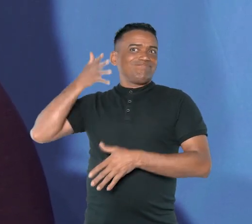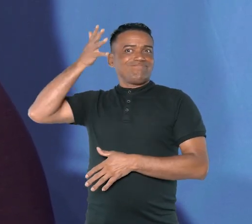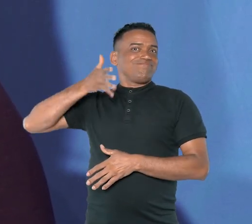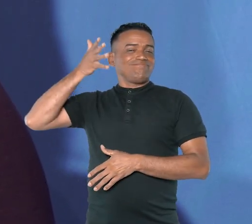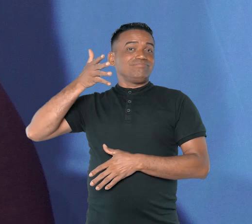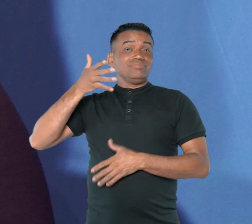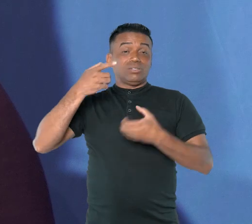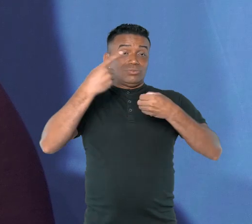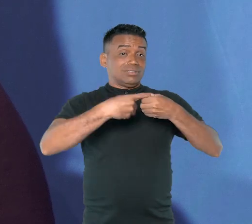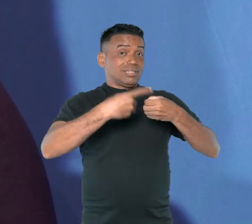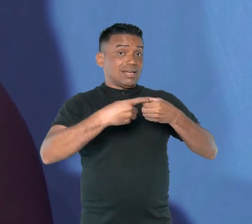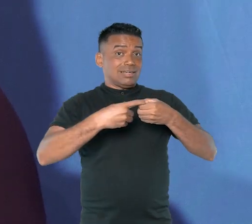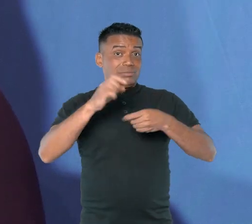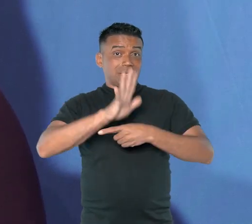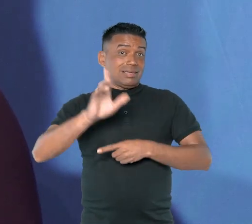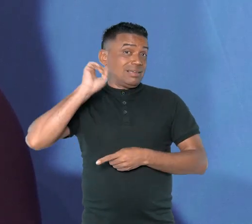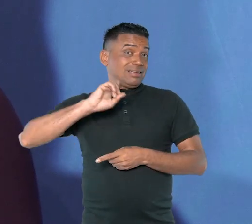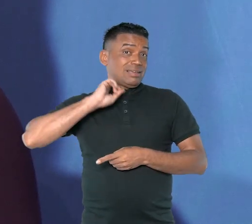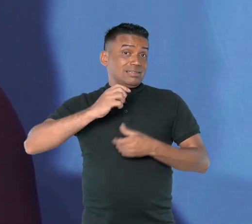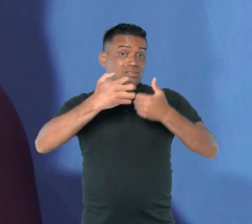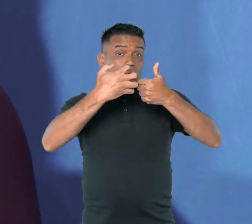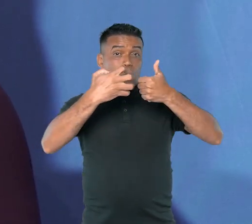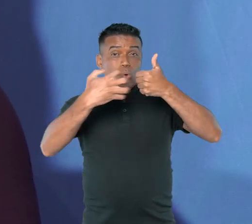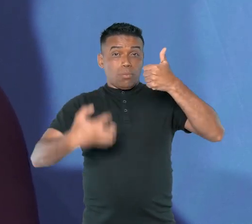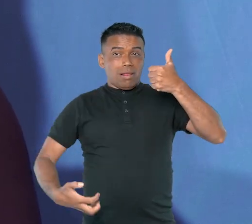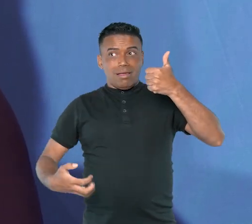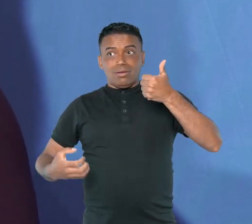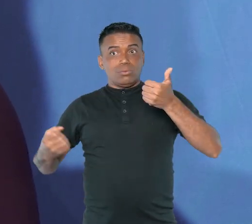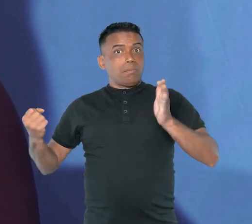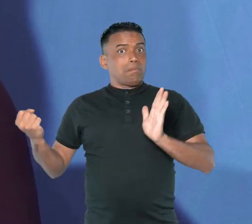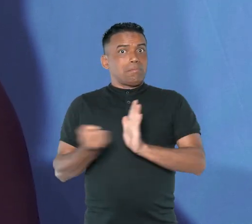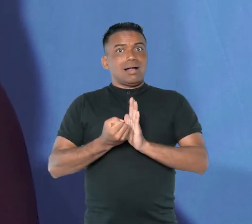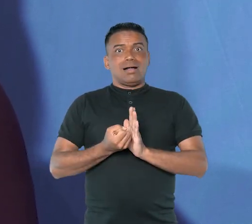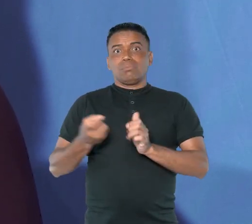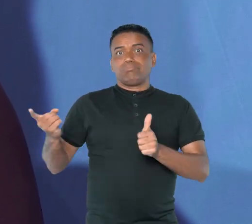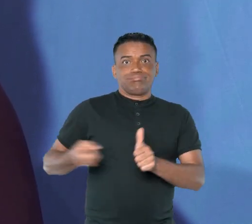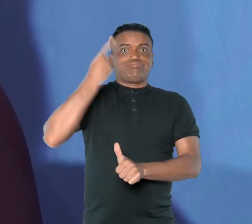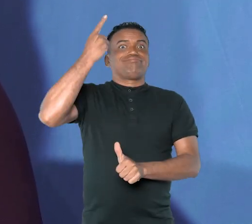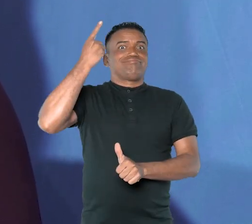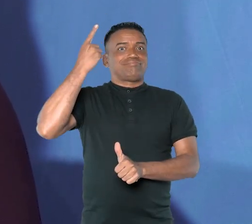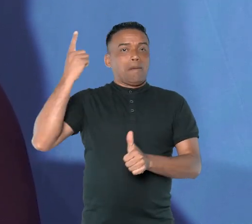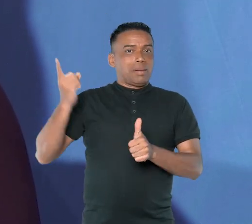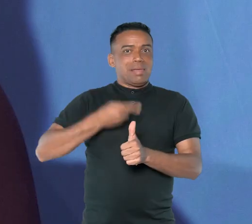Que Ouro Preto talvez tenha sido um marco inicial para mim,